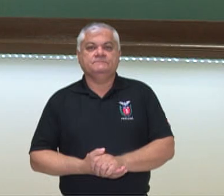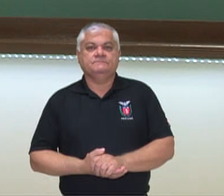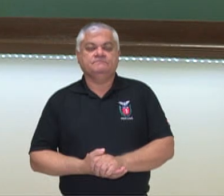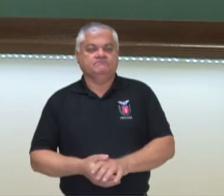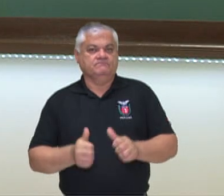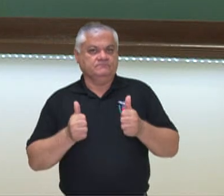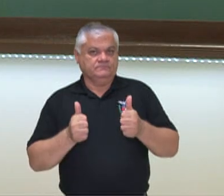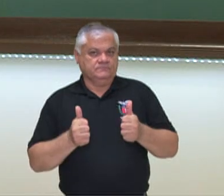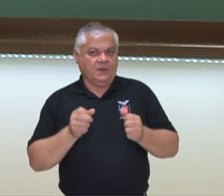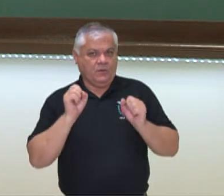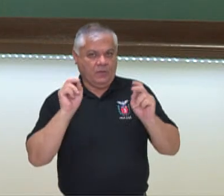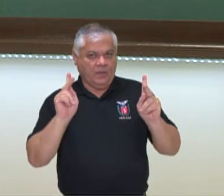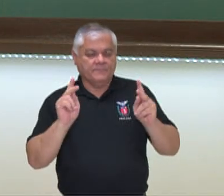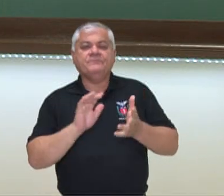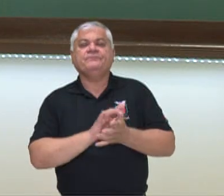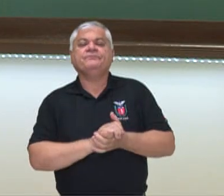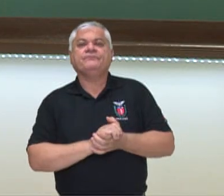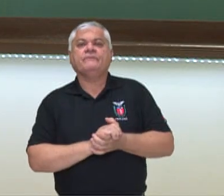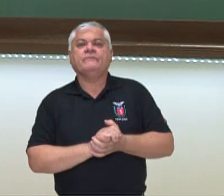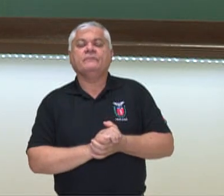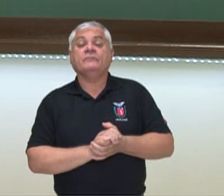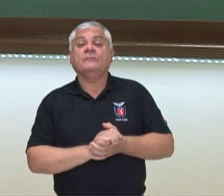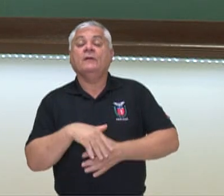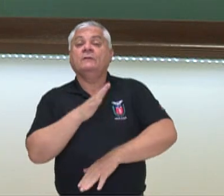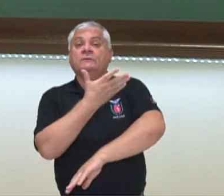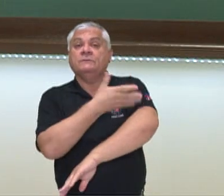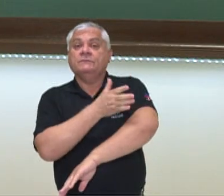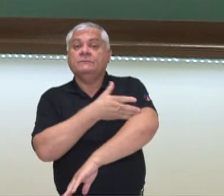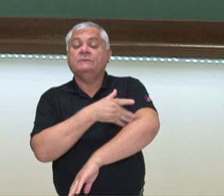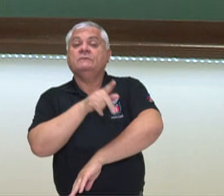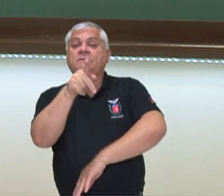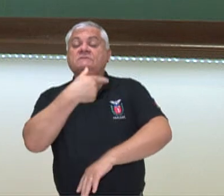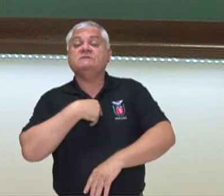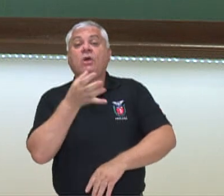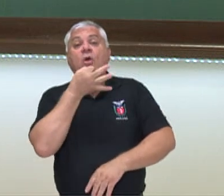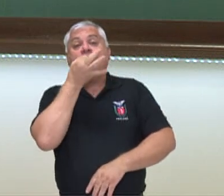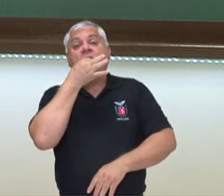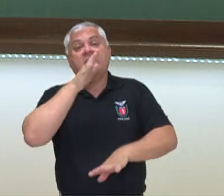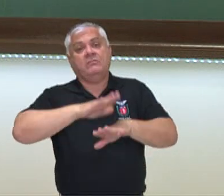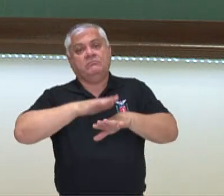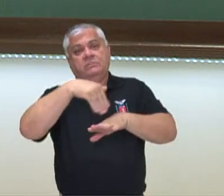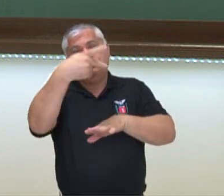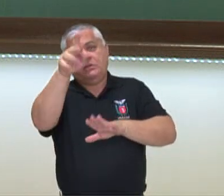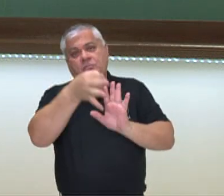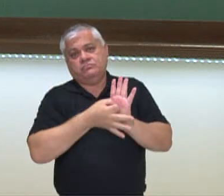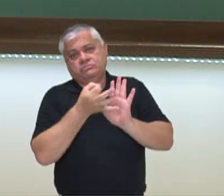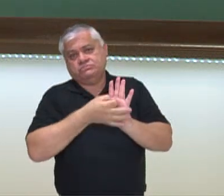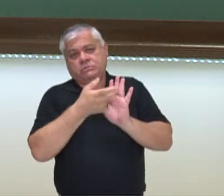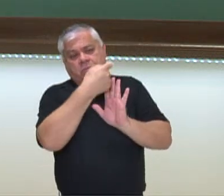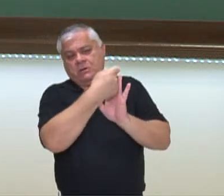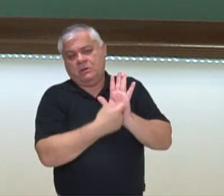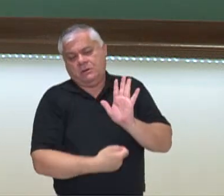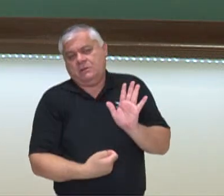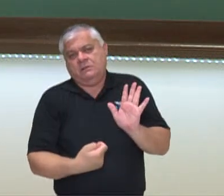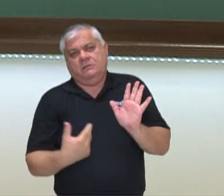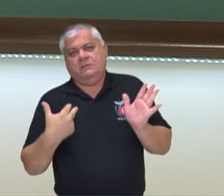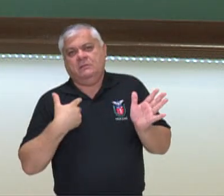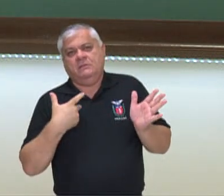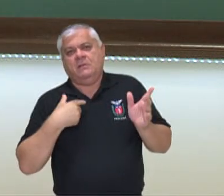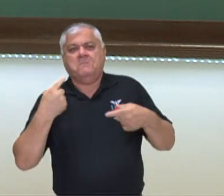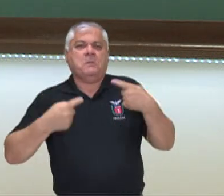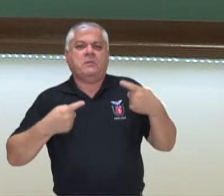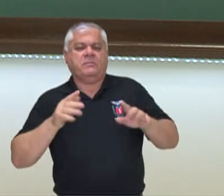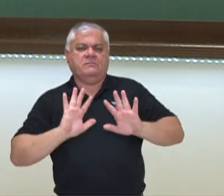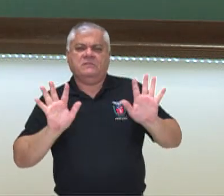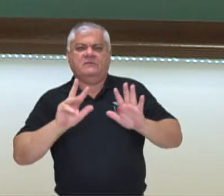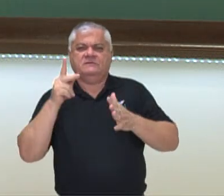Muito bem, pessoal. Como esse nosso exercício você está colocando a sua opinião, não tem como a gente conversar agora,